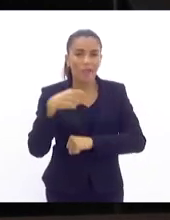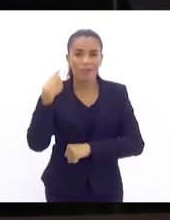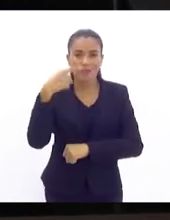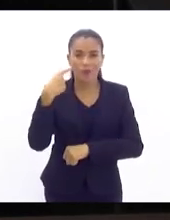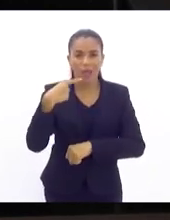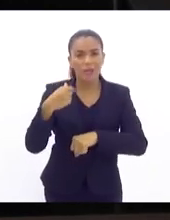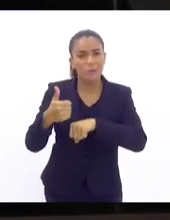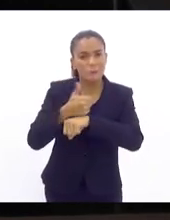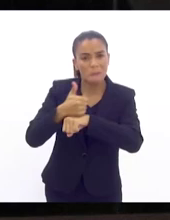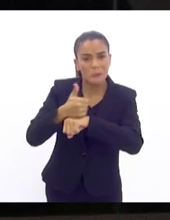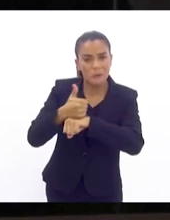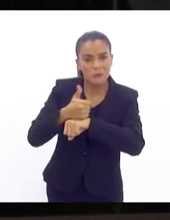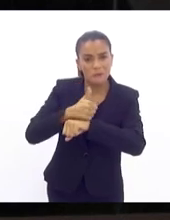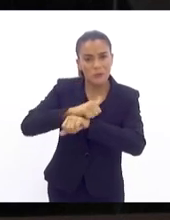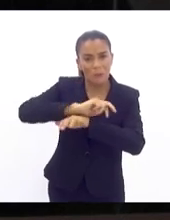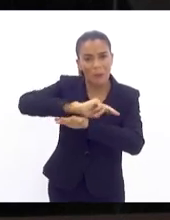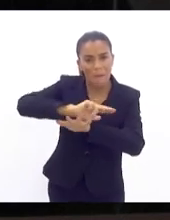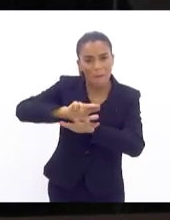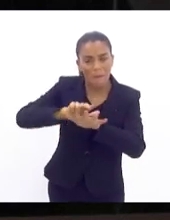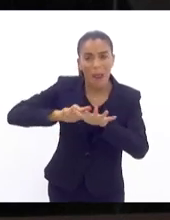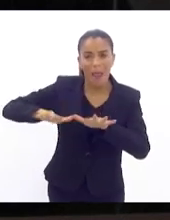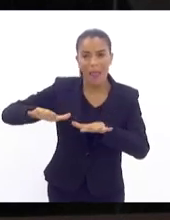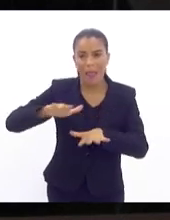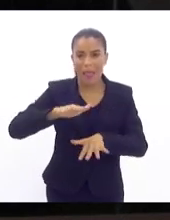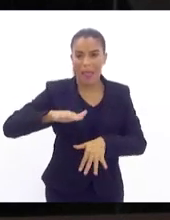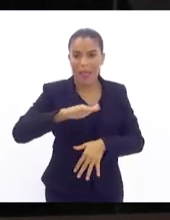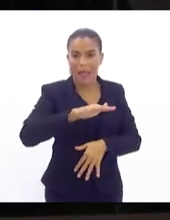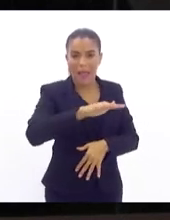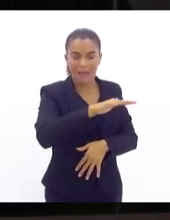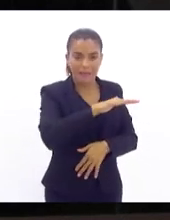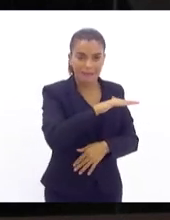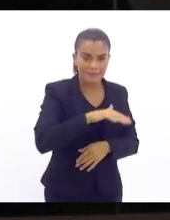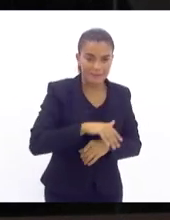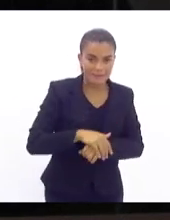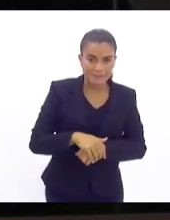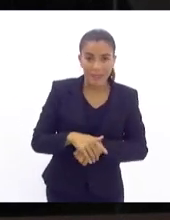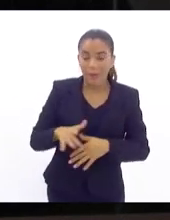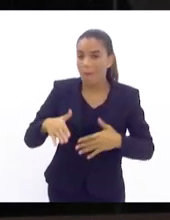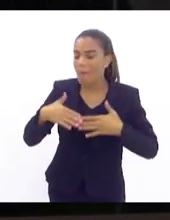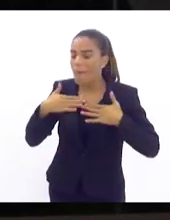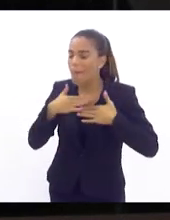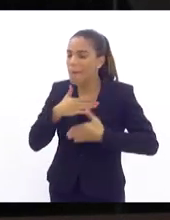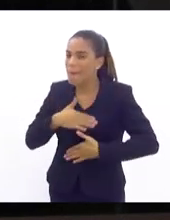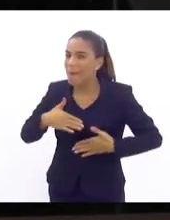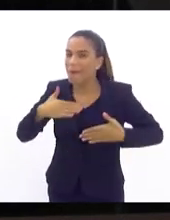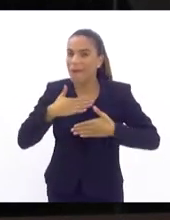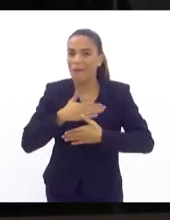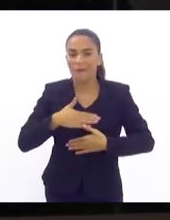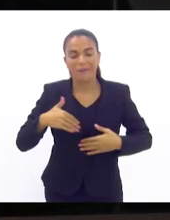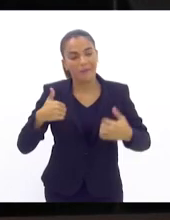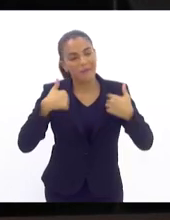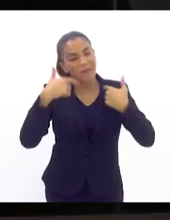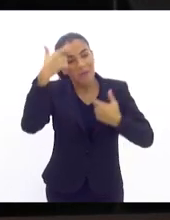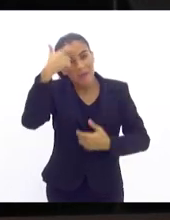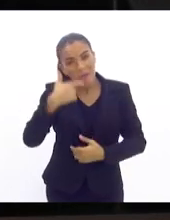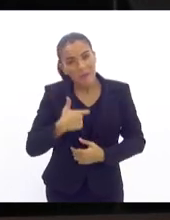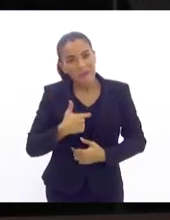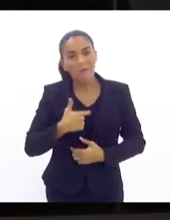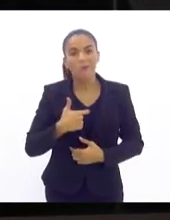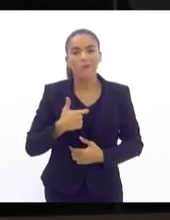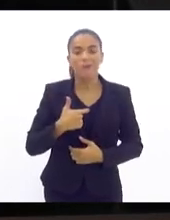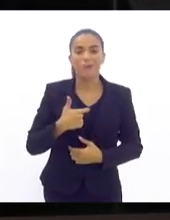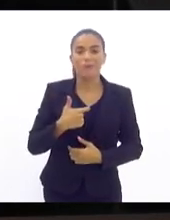profissionais de todas as áreas. E é uma alegria muito grande para mim, né, como